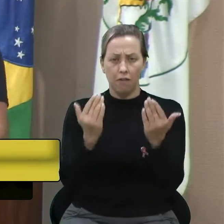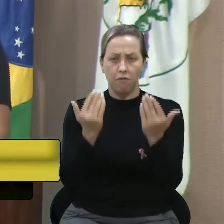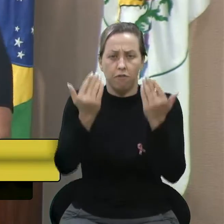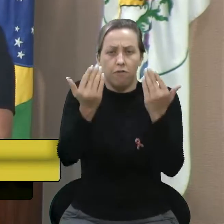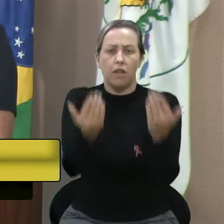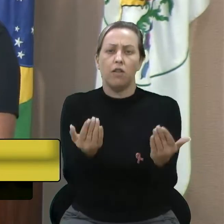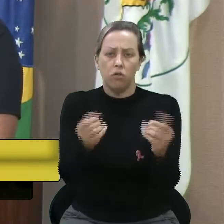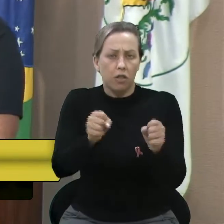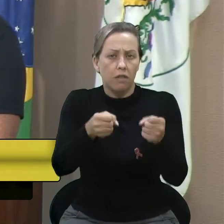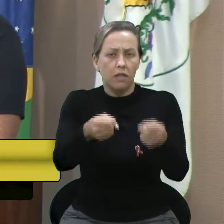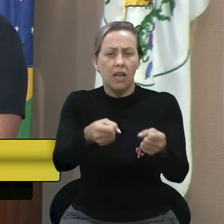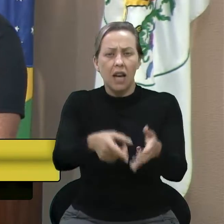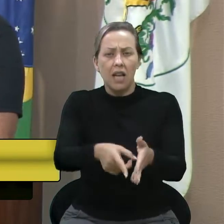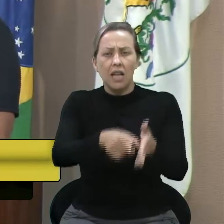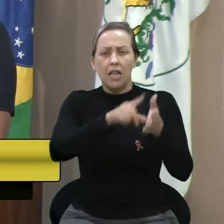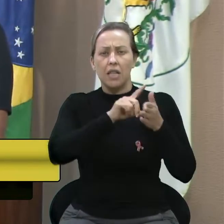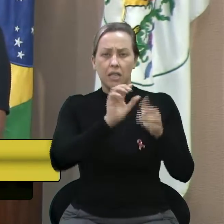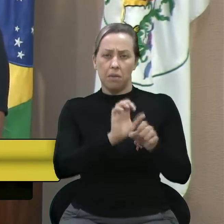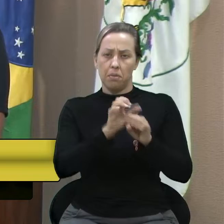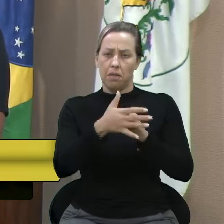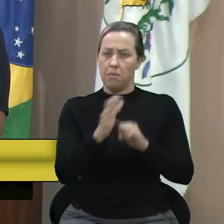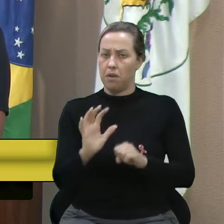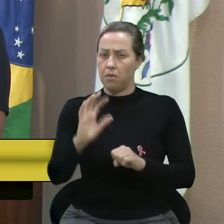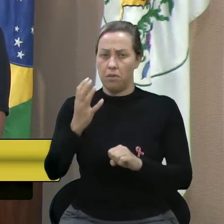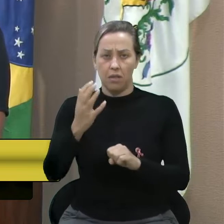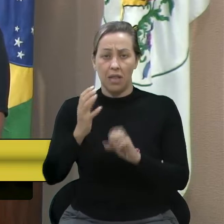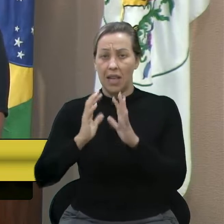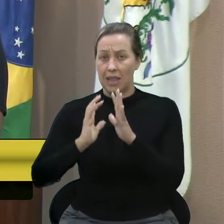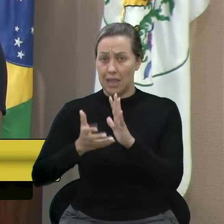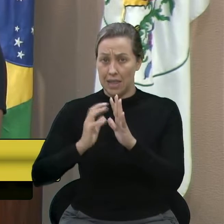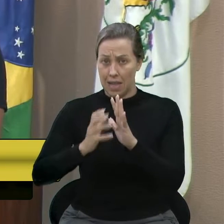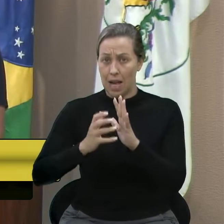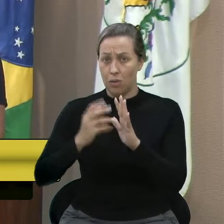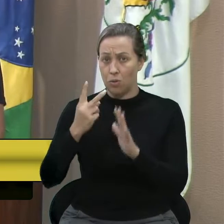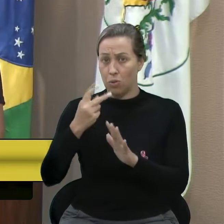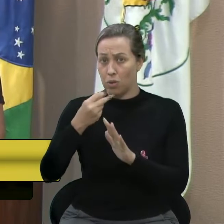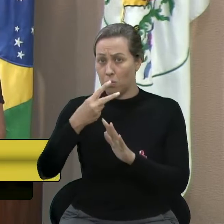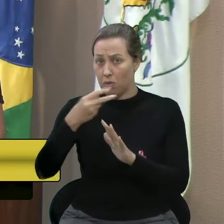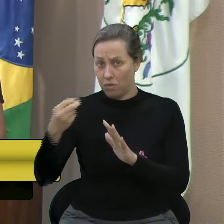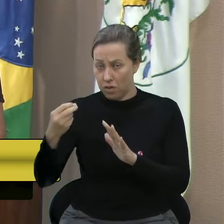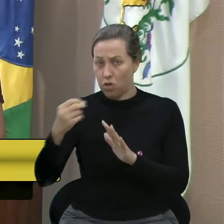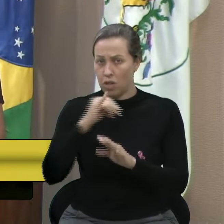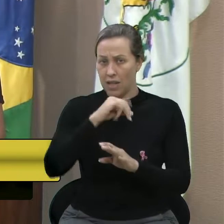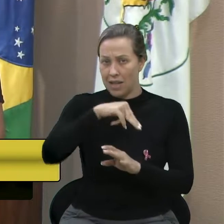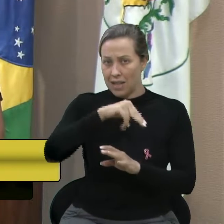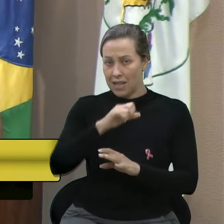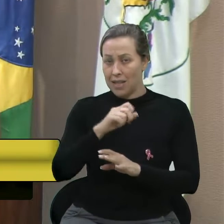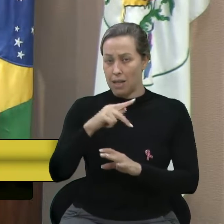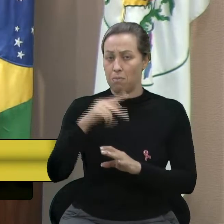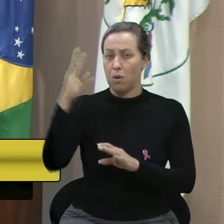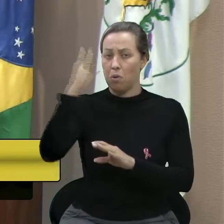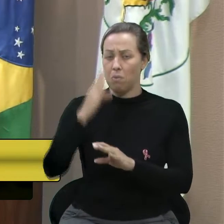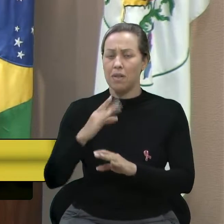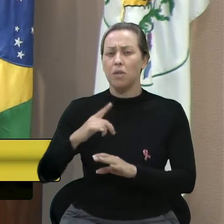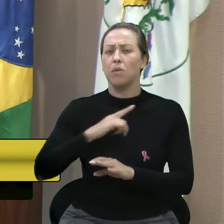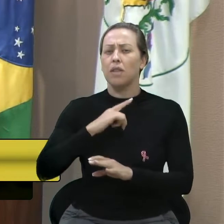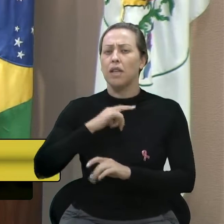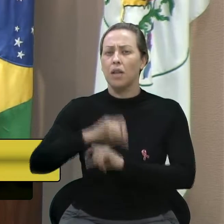frente, muito antes da pandemia. Segundo dados de 2020, do INEP, o Brasil